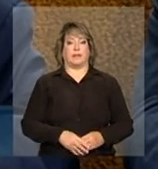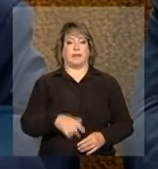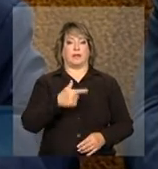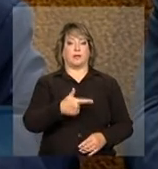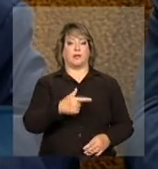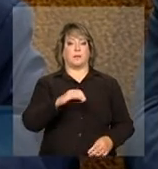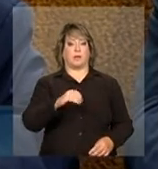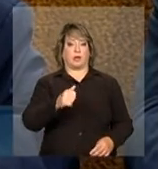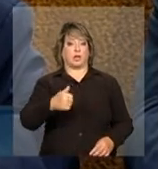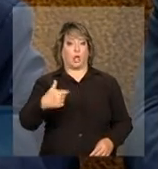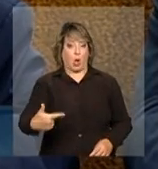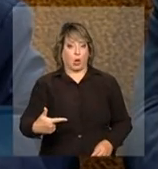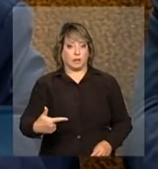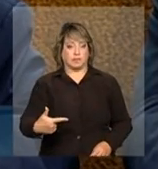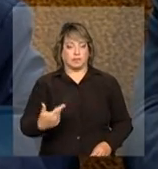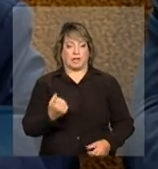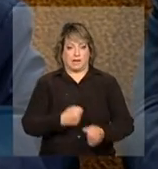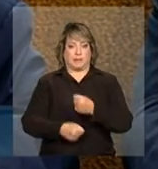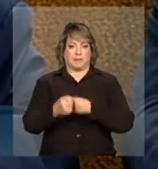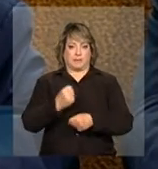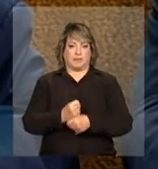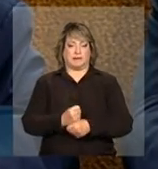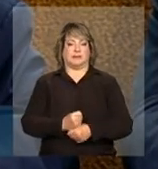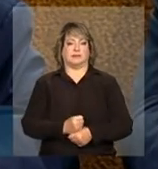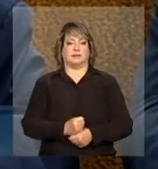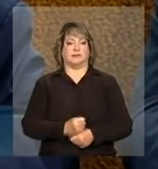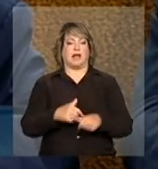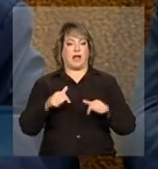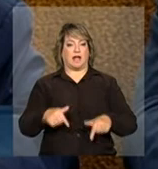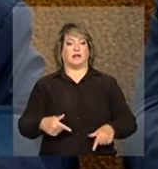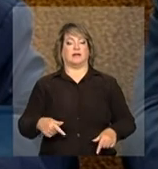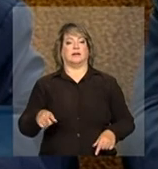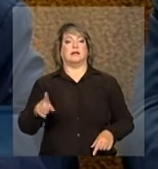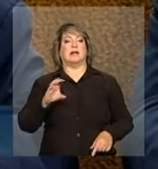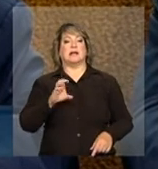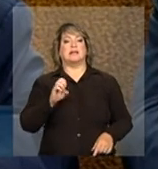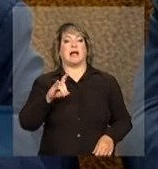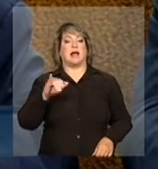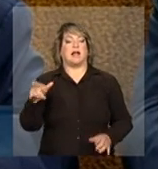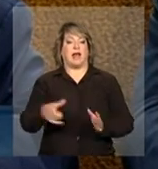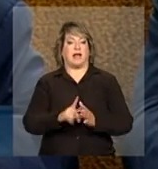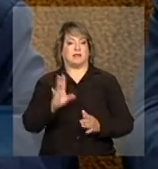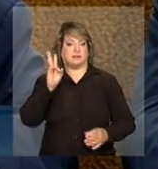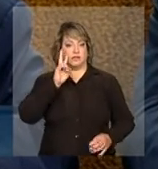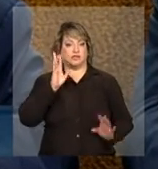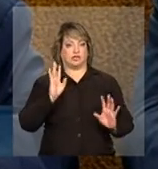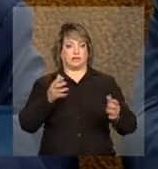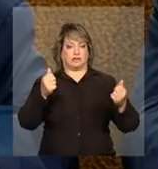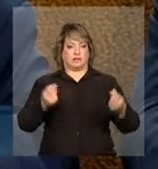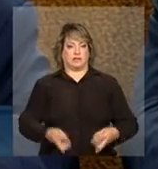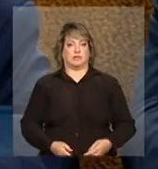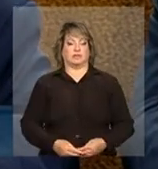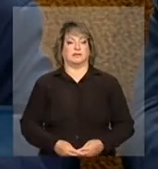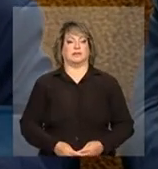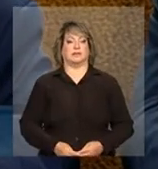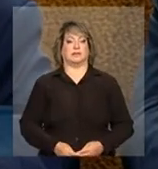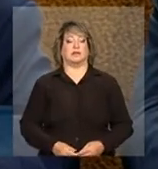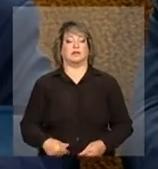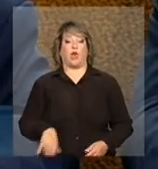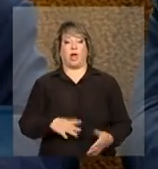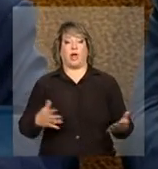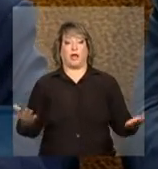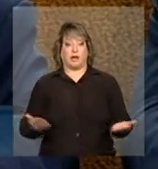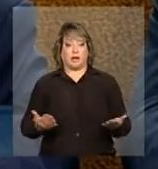2012, então, como aqui acho que já bem lembrou a Célia, a gente entra num segundo momento